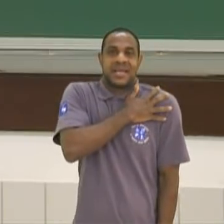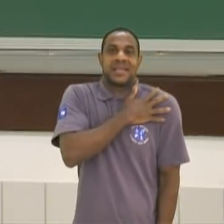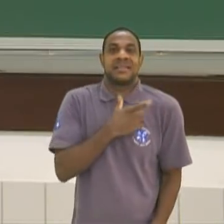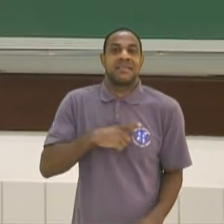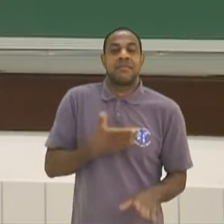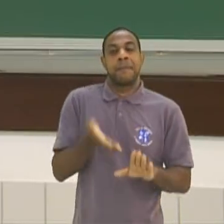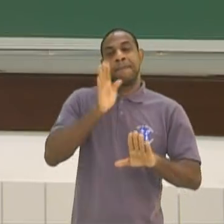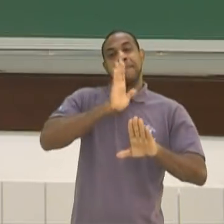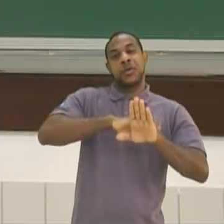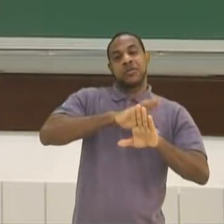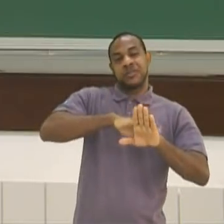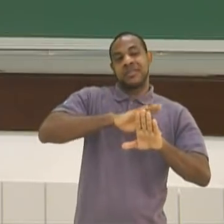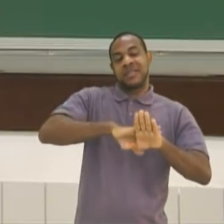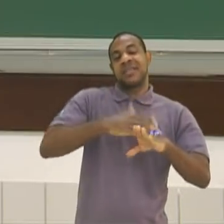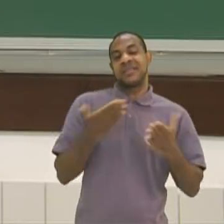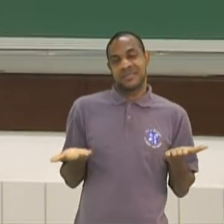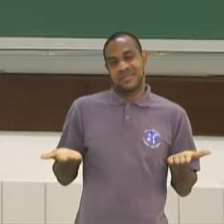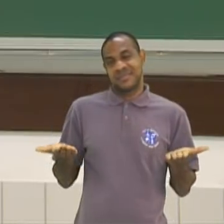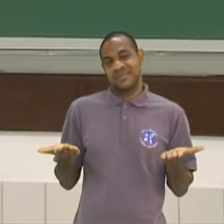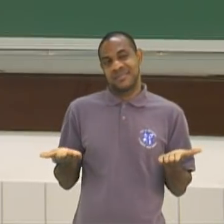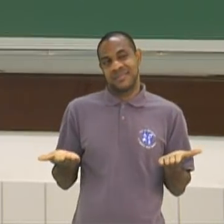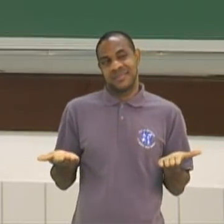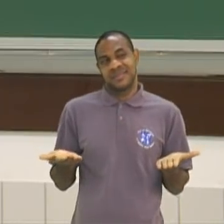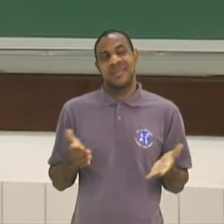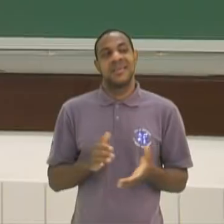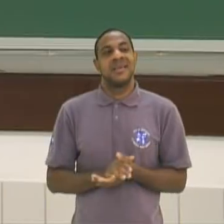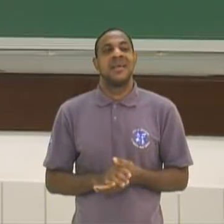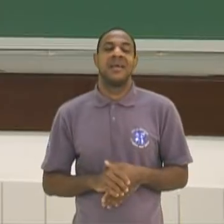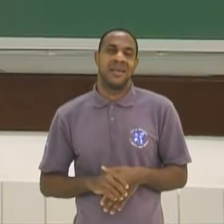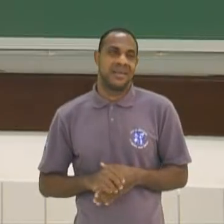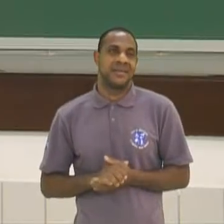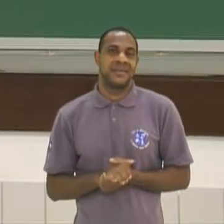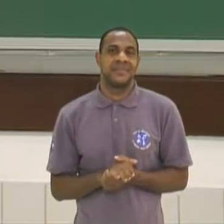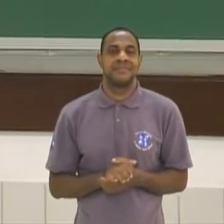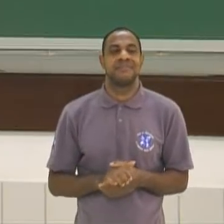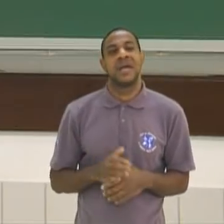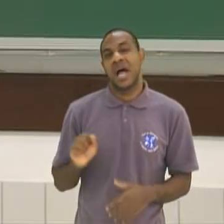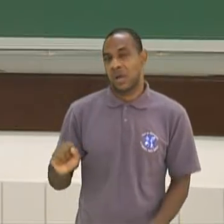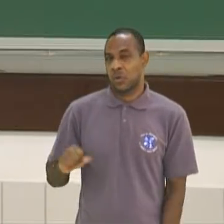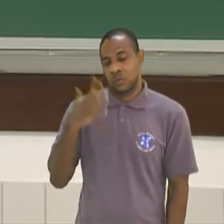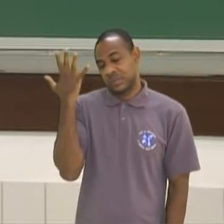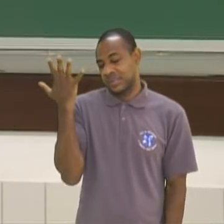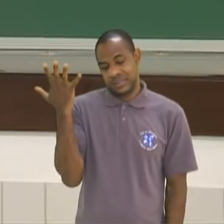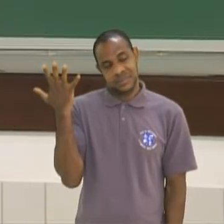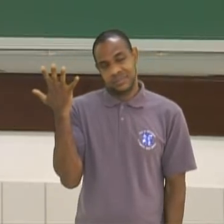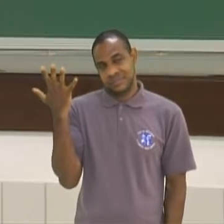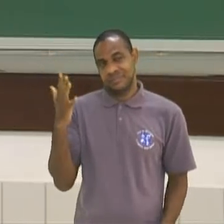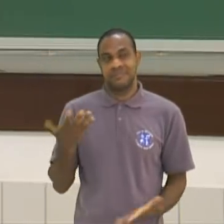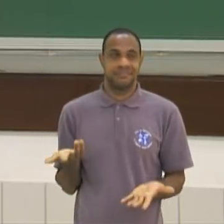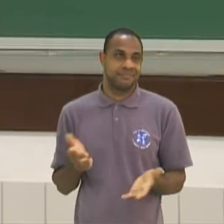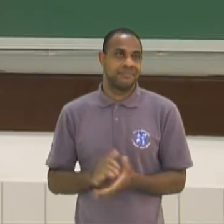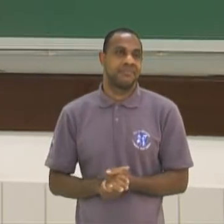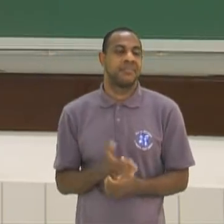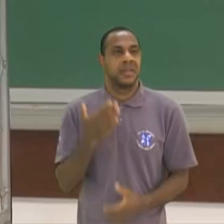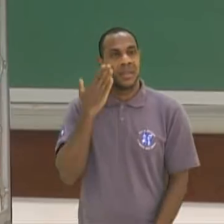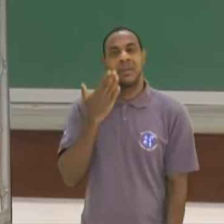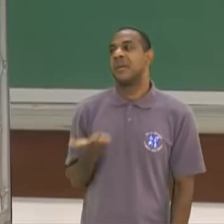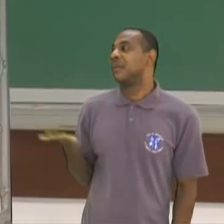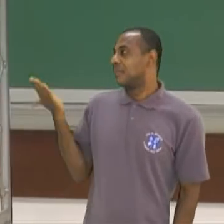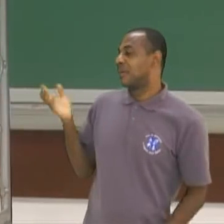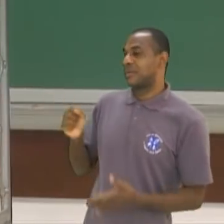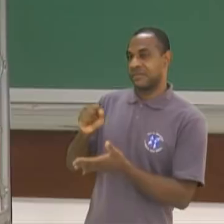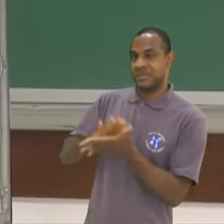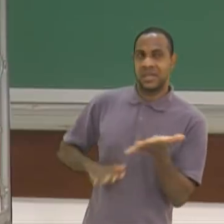terroristas. Então, ninguém foi punido, foi um acidente que aconteceu, esquece, toca a vida e vamos seguir. Uma atividade para